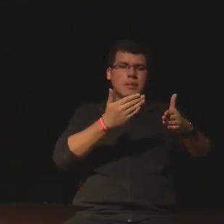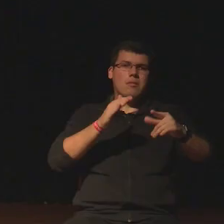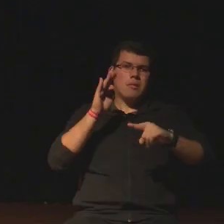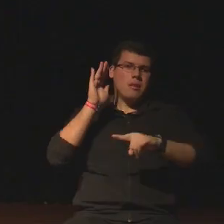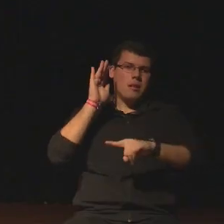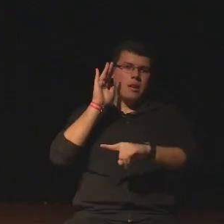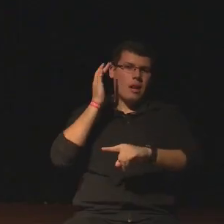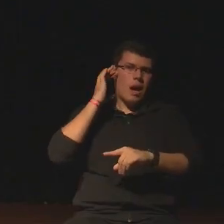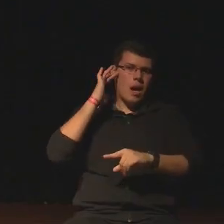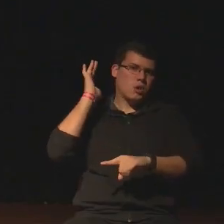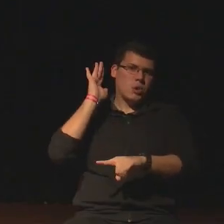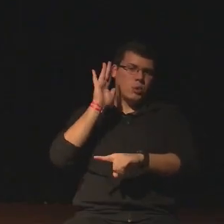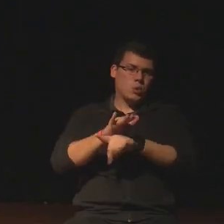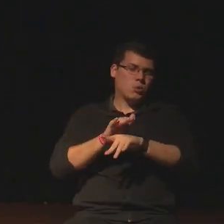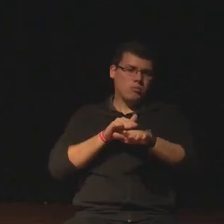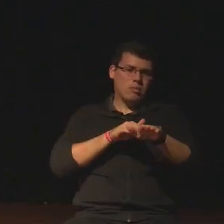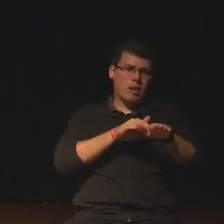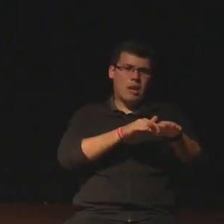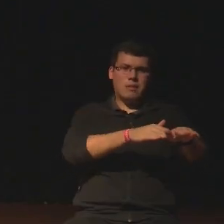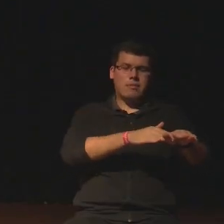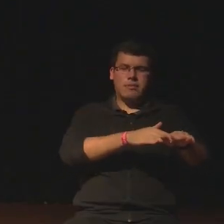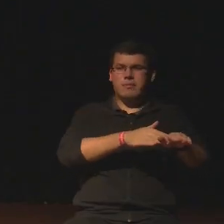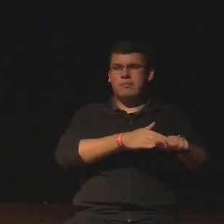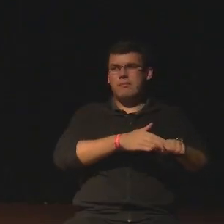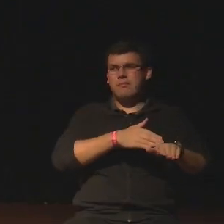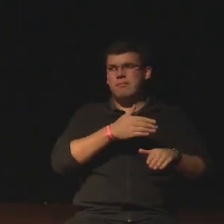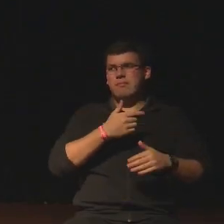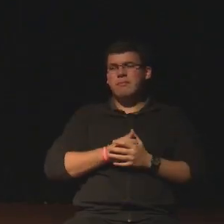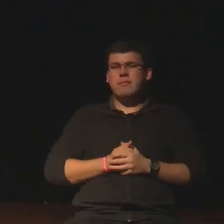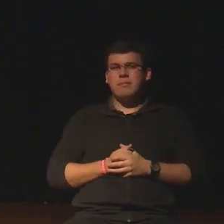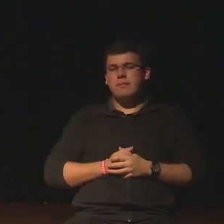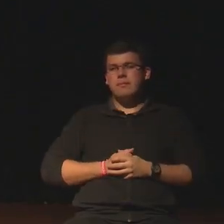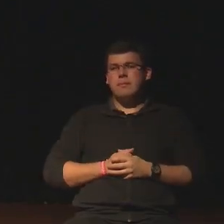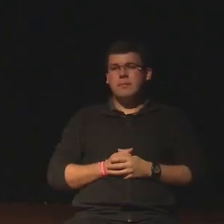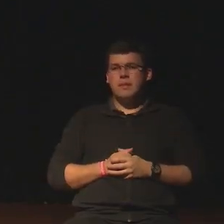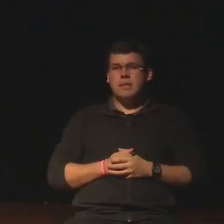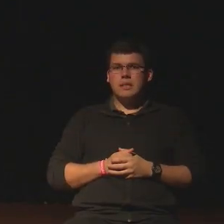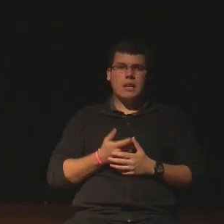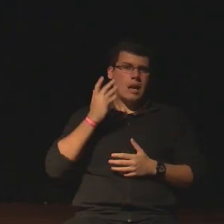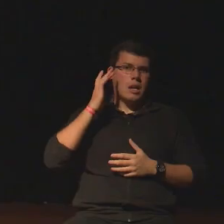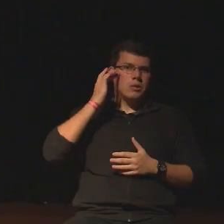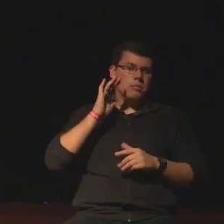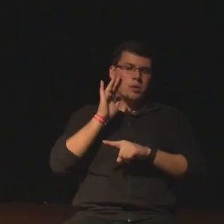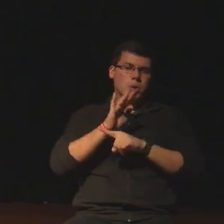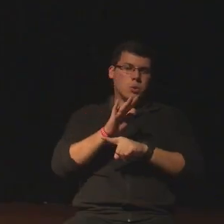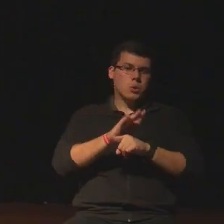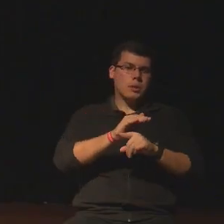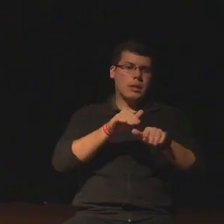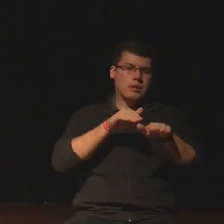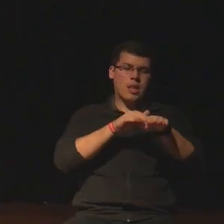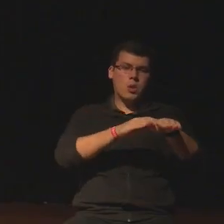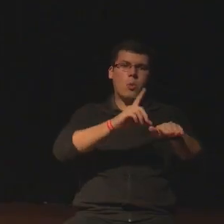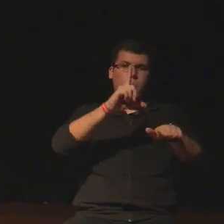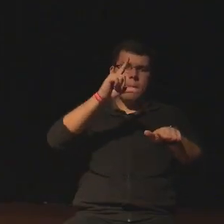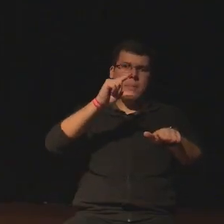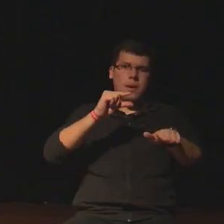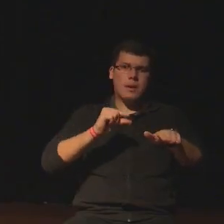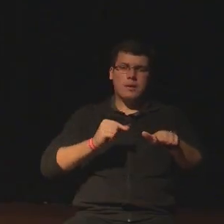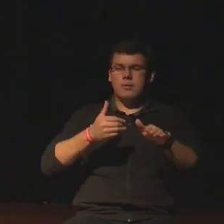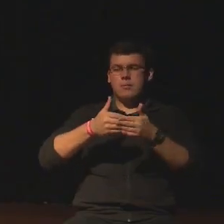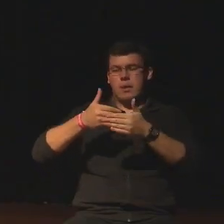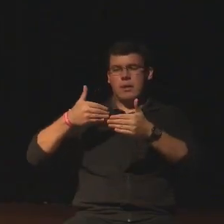aliviaria muito esse trânsito que está se formando aqui atrás.